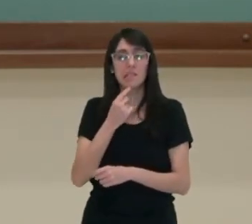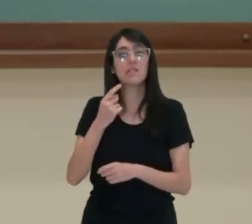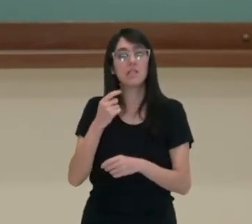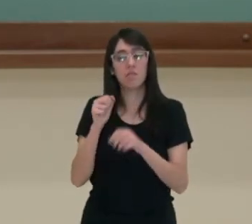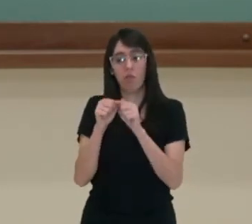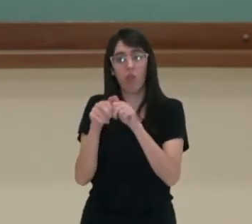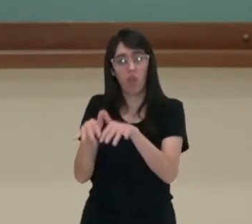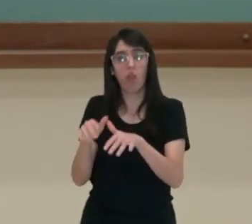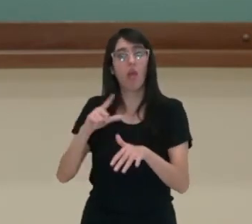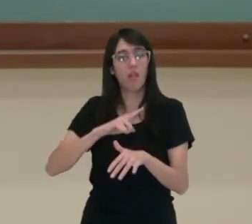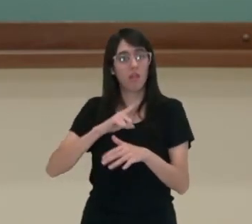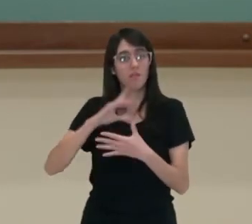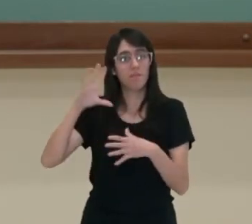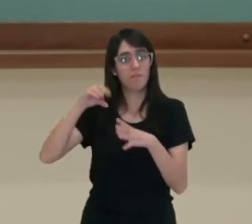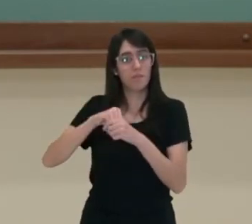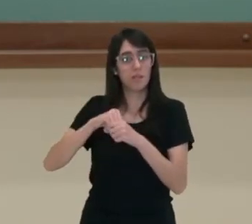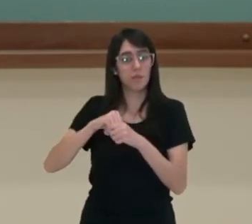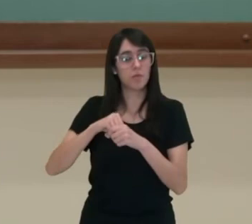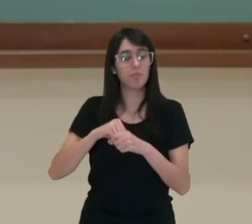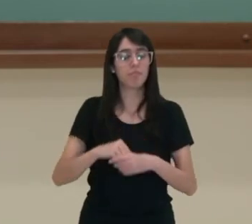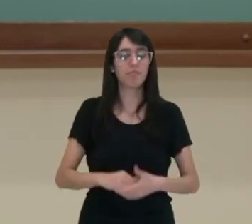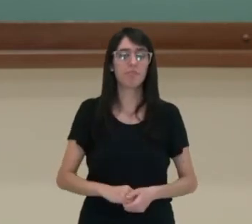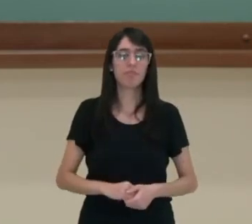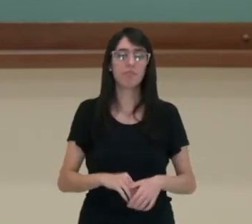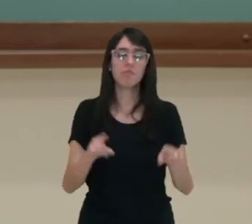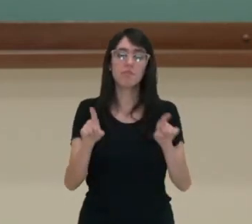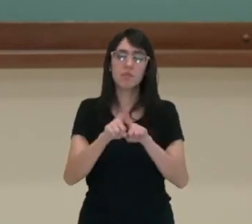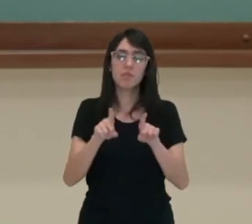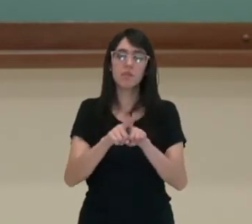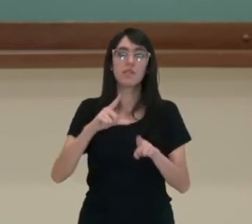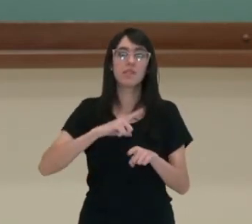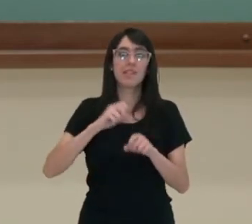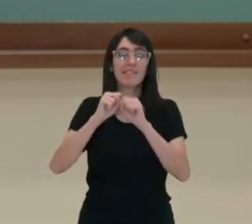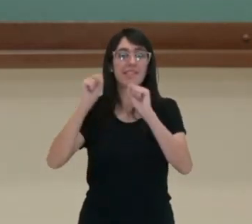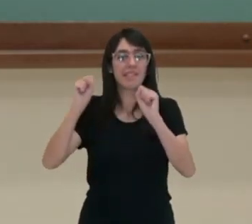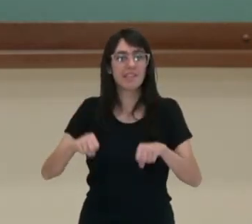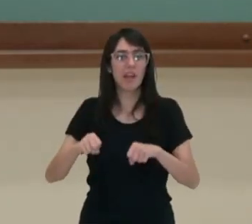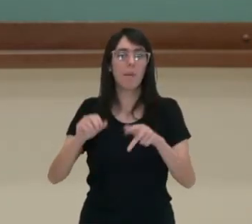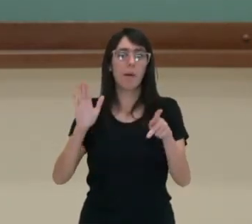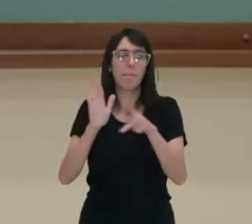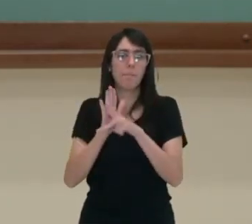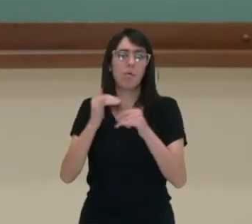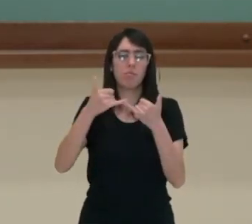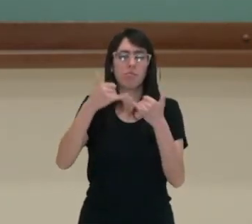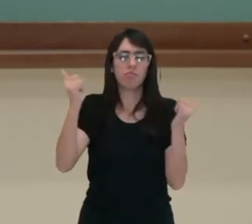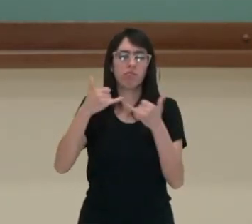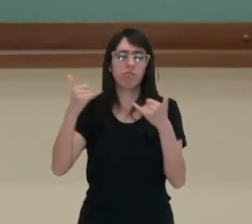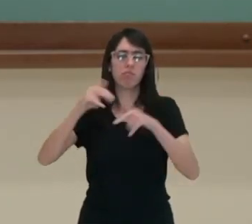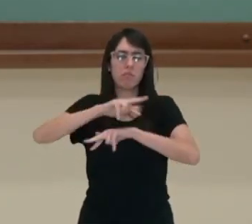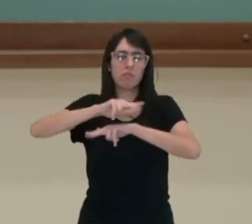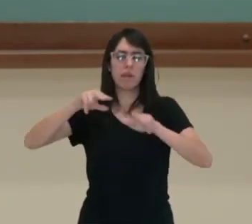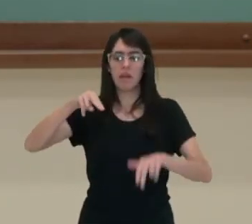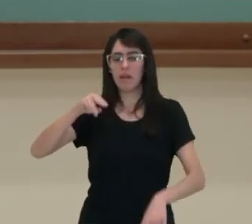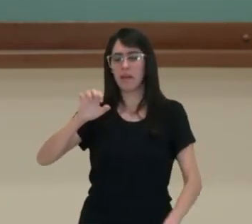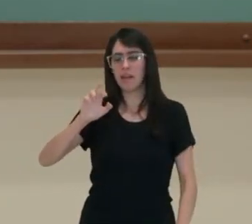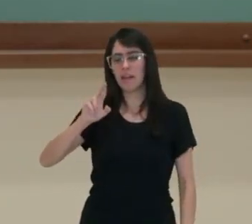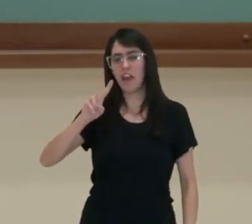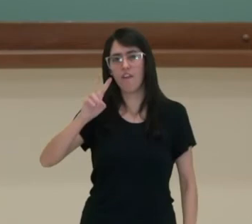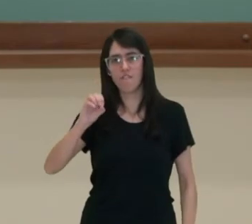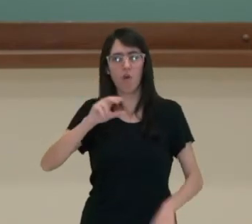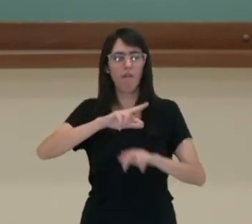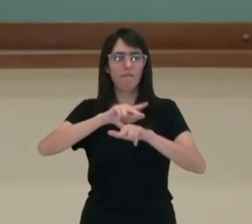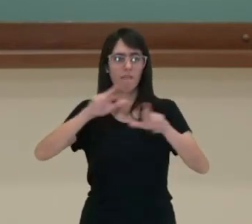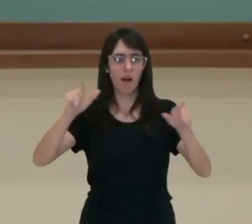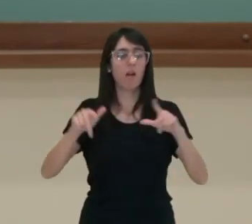ali. E também tem um sistema neural, né? Tem várias inervações nos ossos, até por isso que